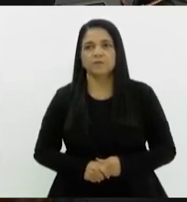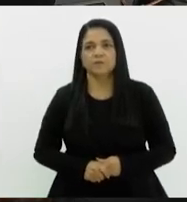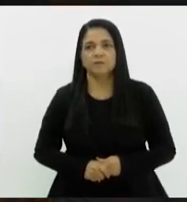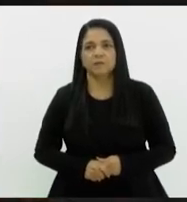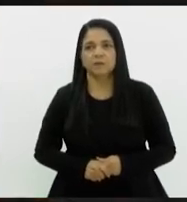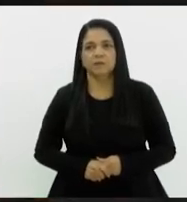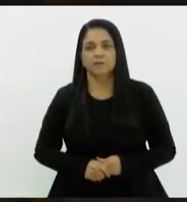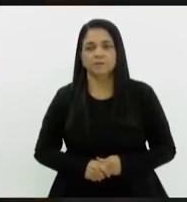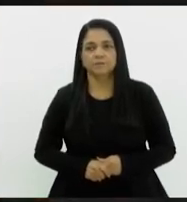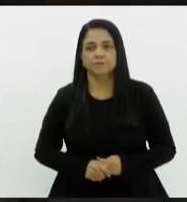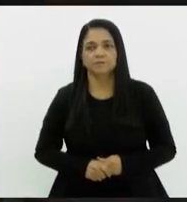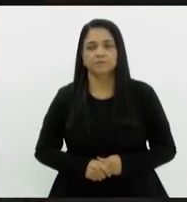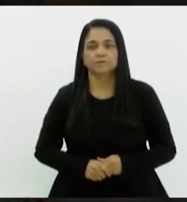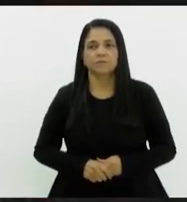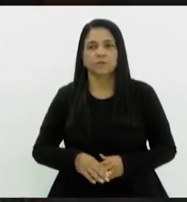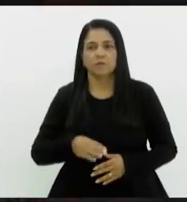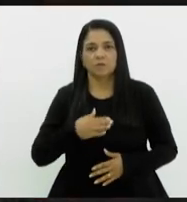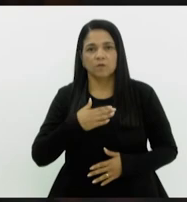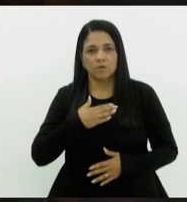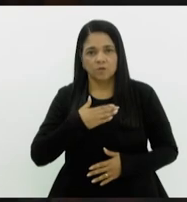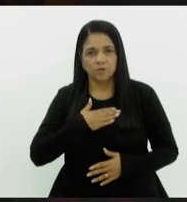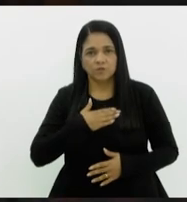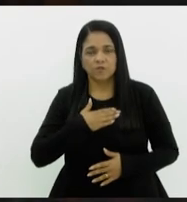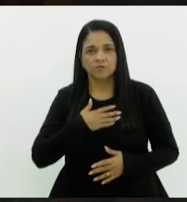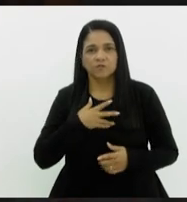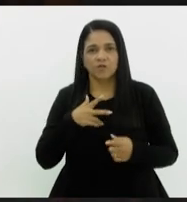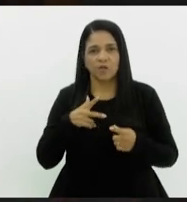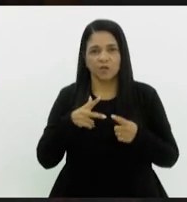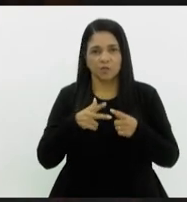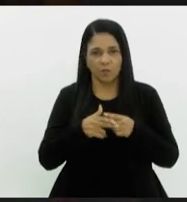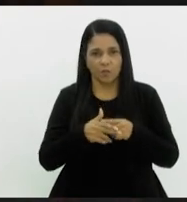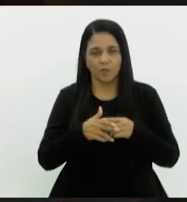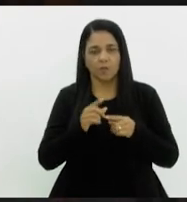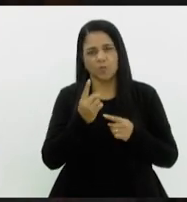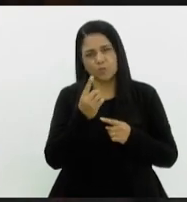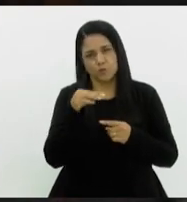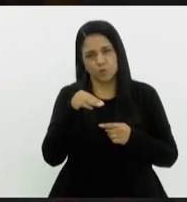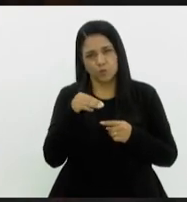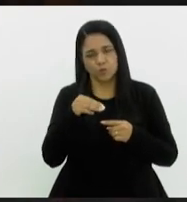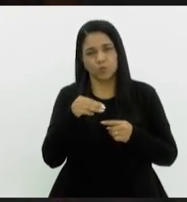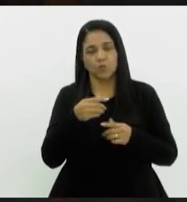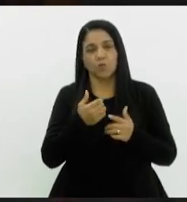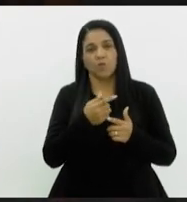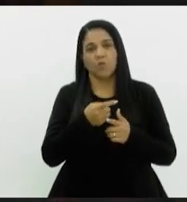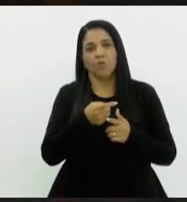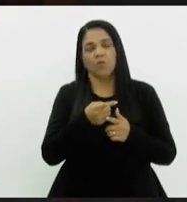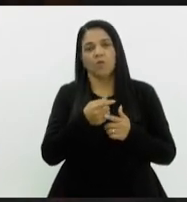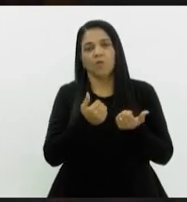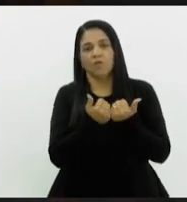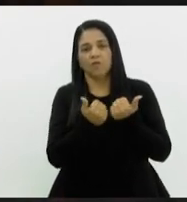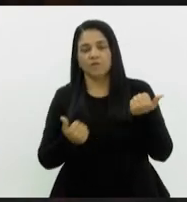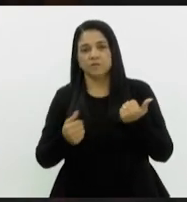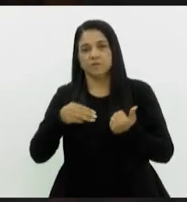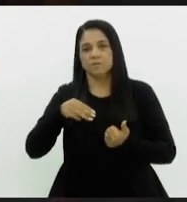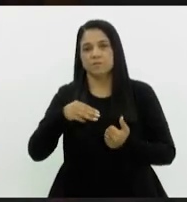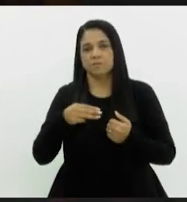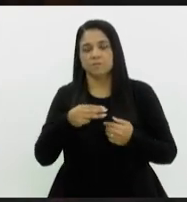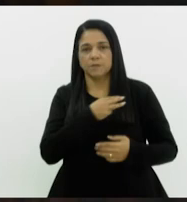Gostaria de interromper aqui só um minuto para anunciar a chegada da autoridade, o vice-ministro da Malásia, o